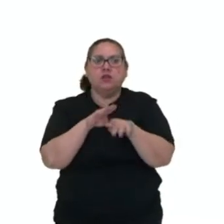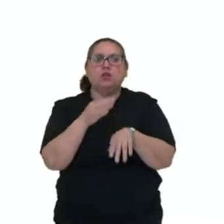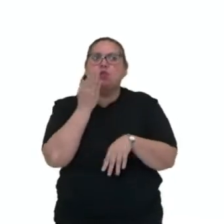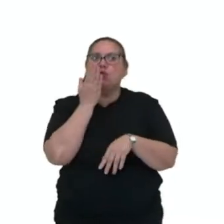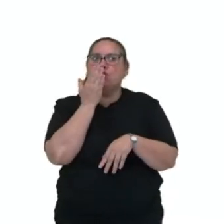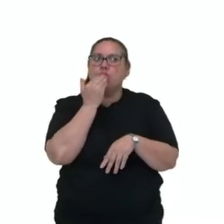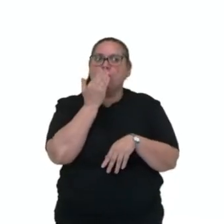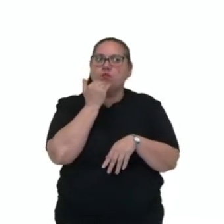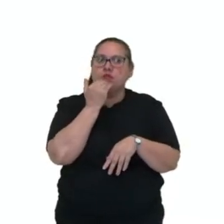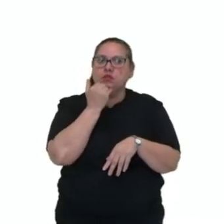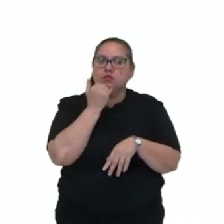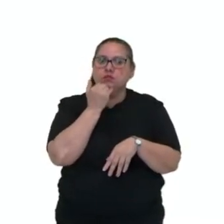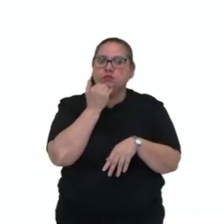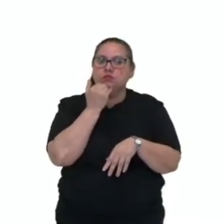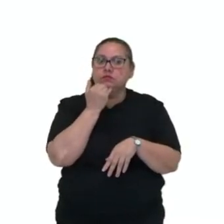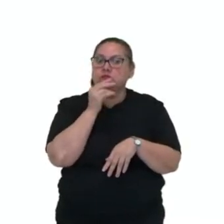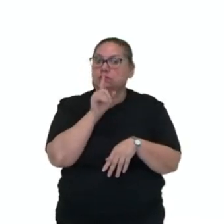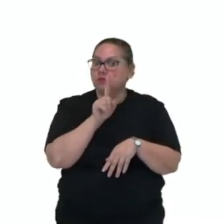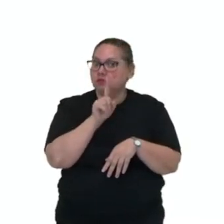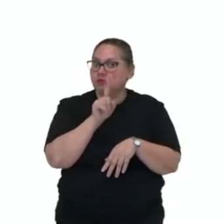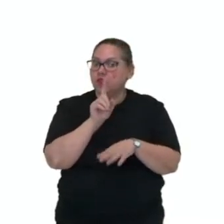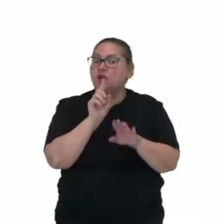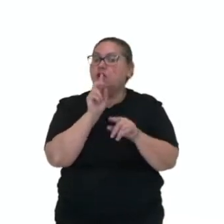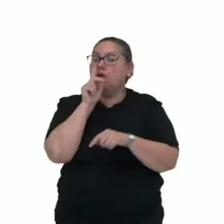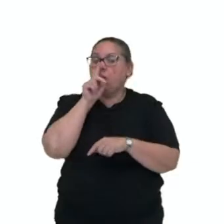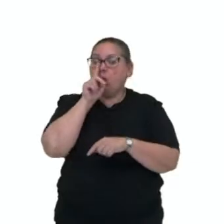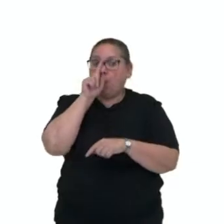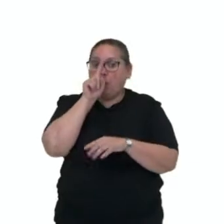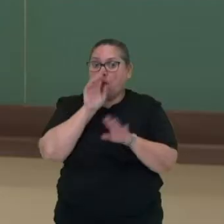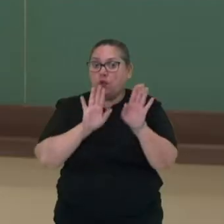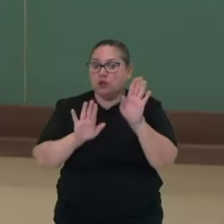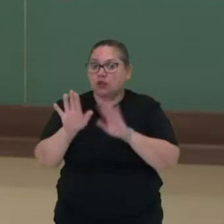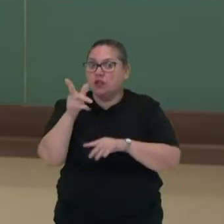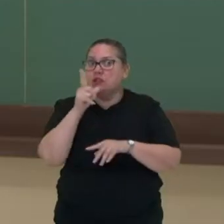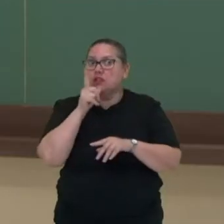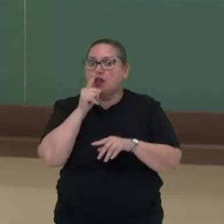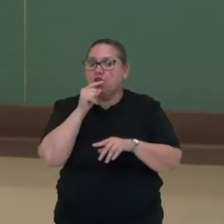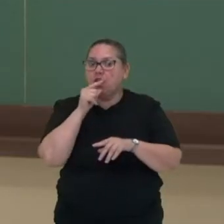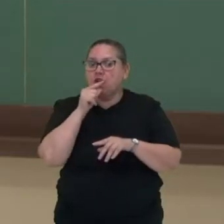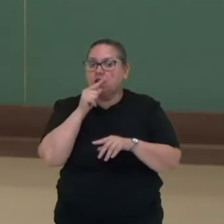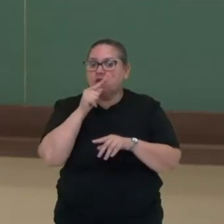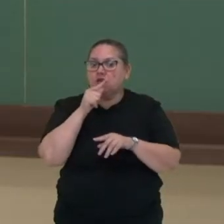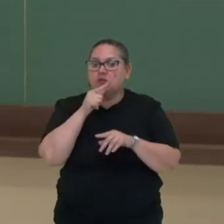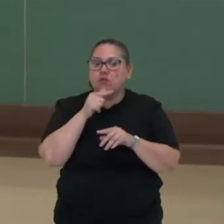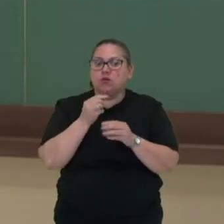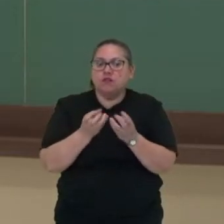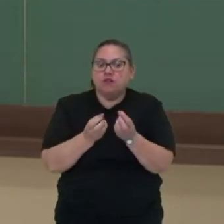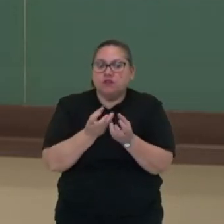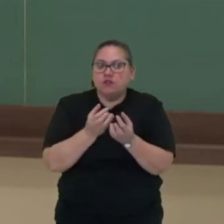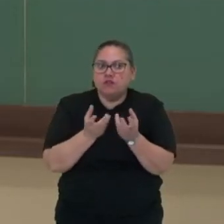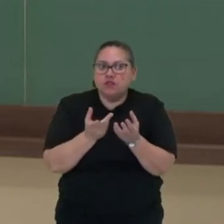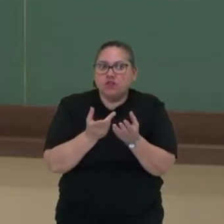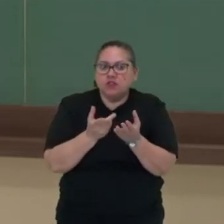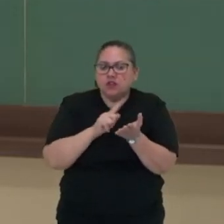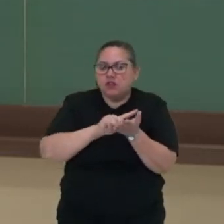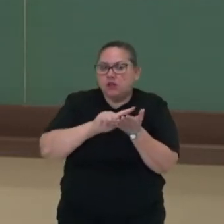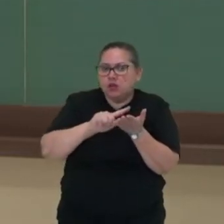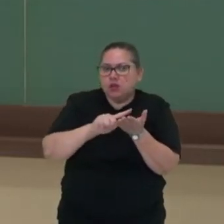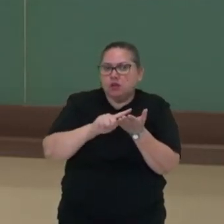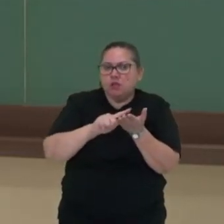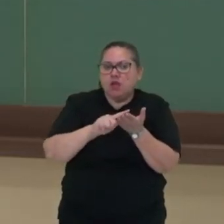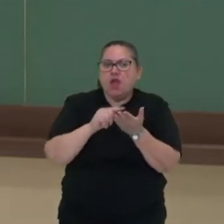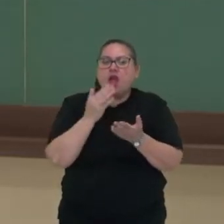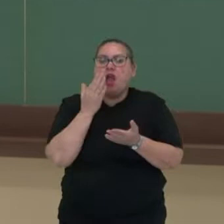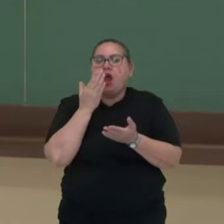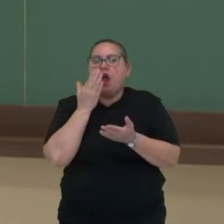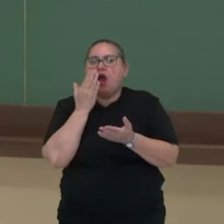alimentos. Pessoal, tem que cuidar da água, que a água seja filtrada, fervida, alimentos